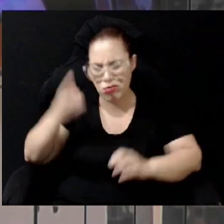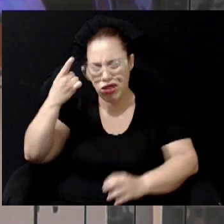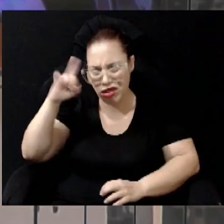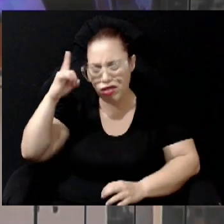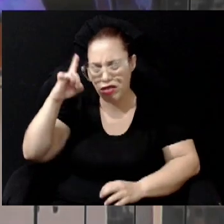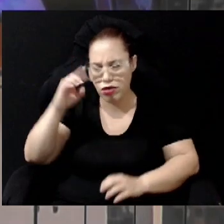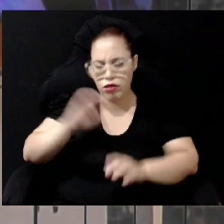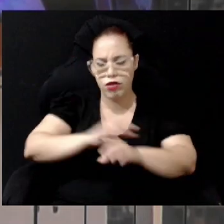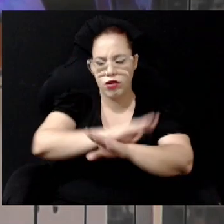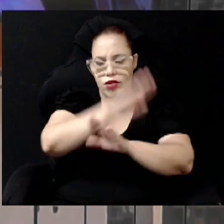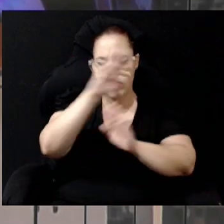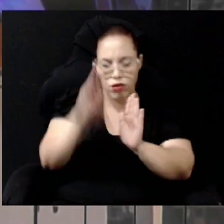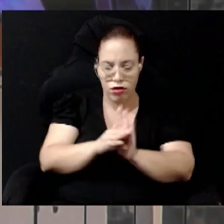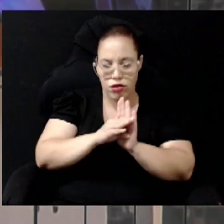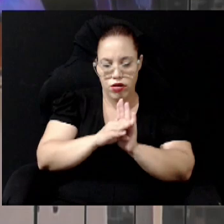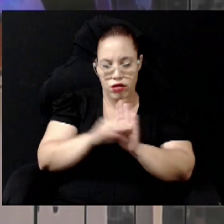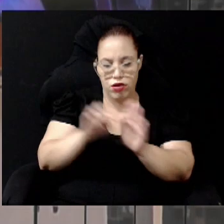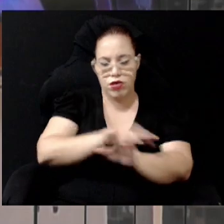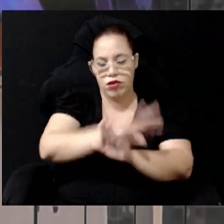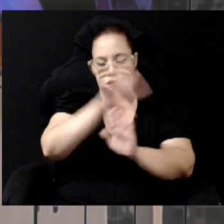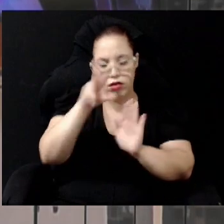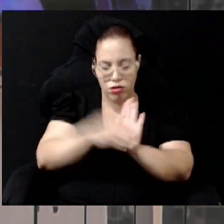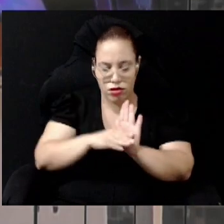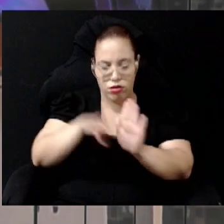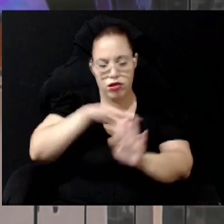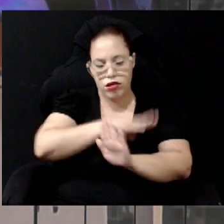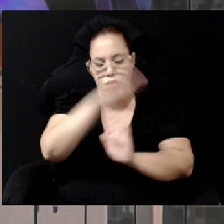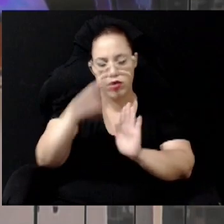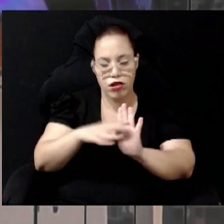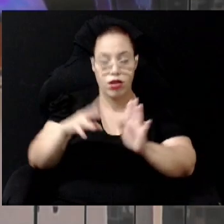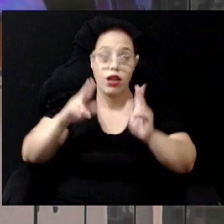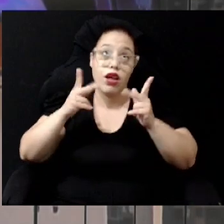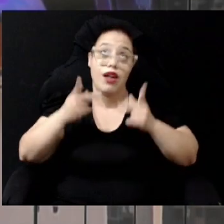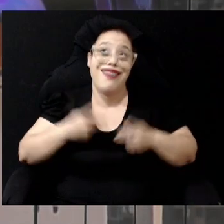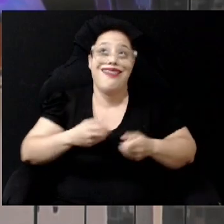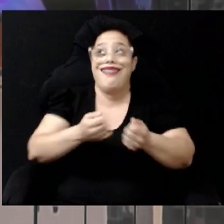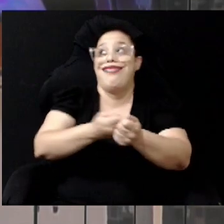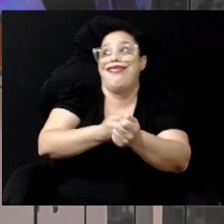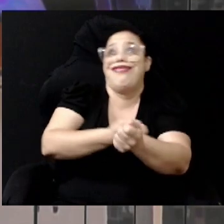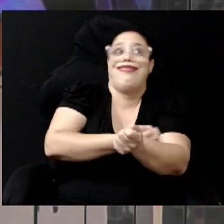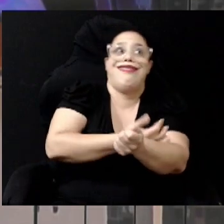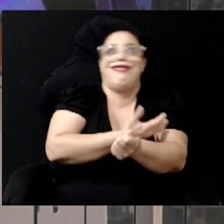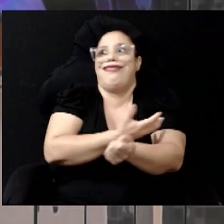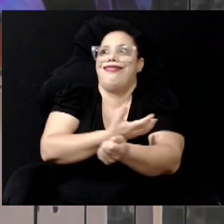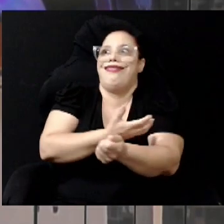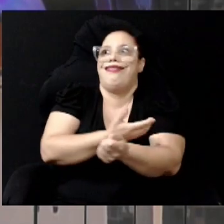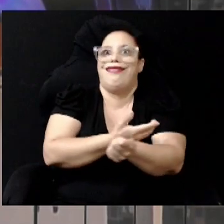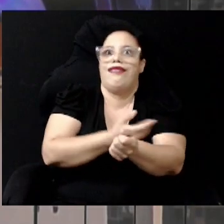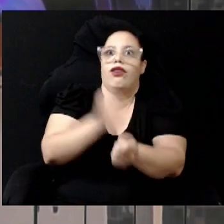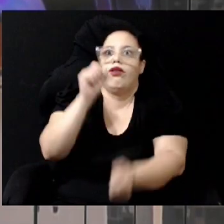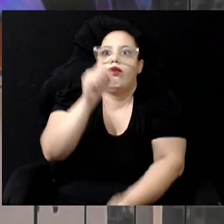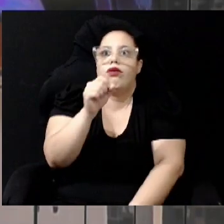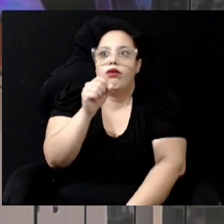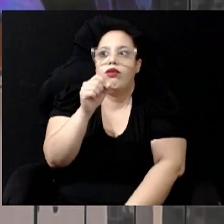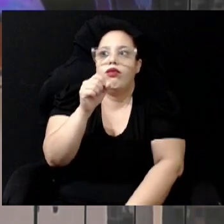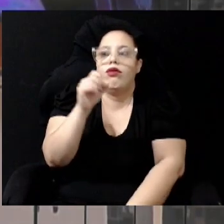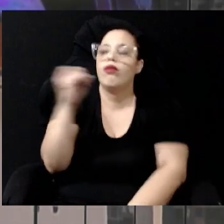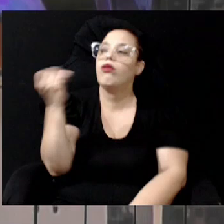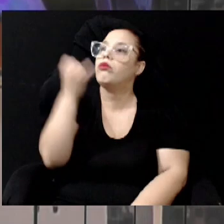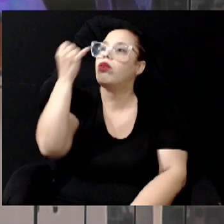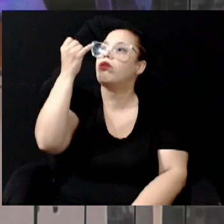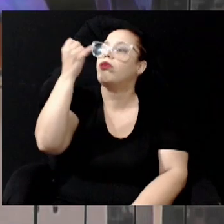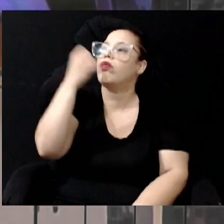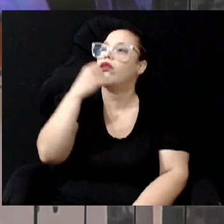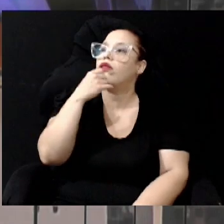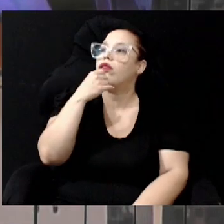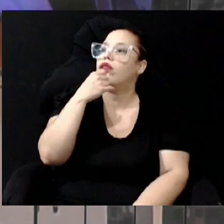muito emocionais e tal. E aí a gente chega num ponto que eu acho talvez o mais importante, que são